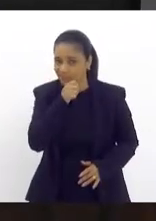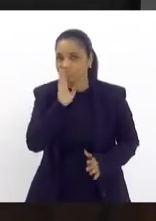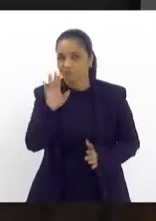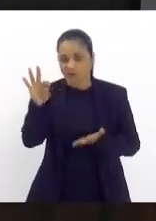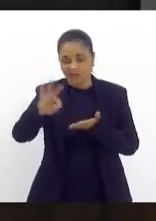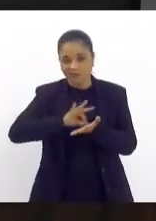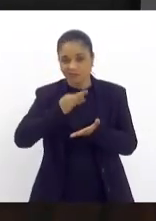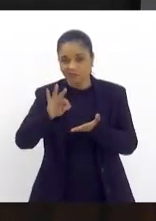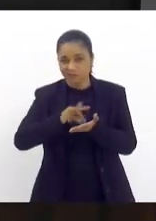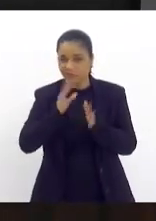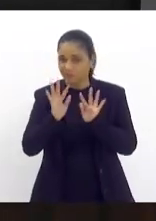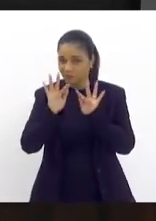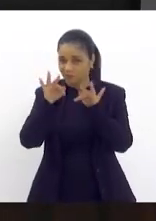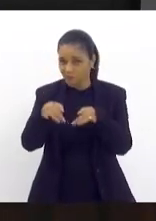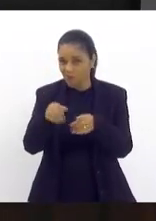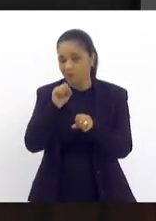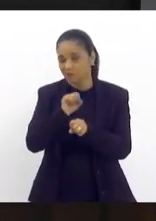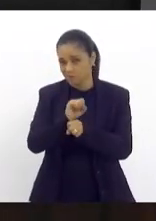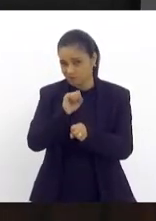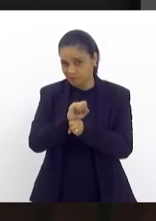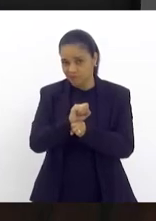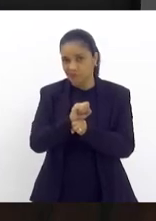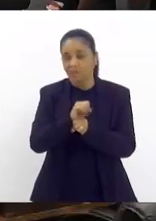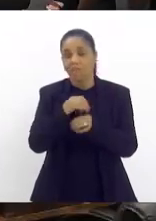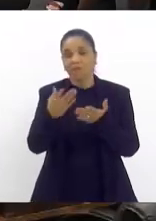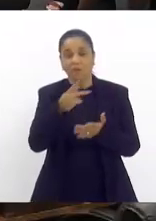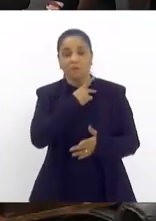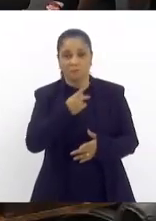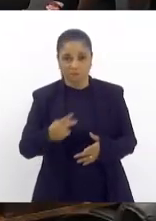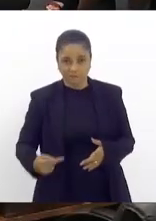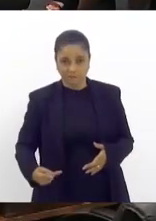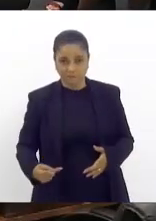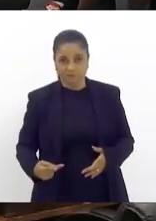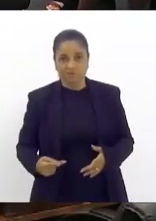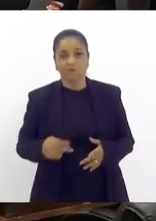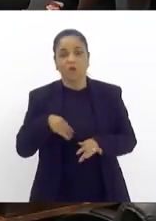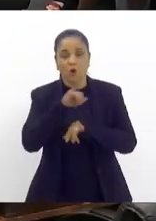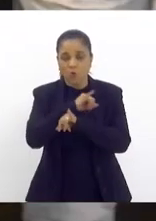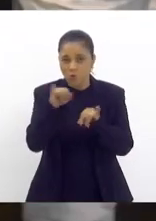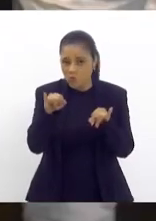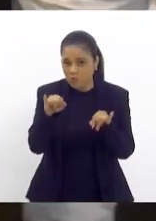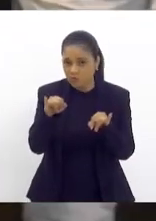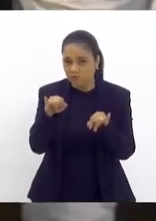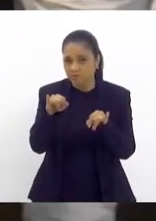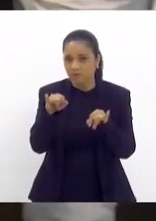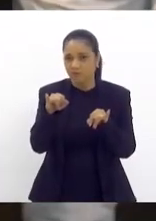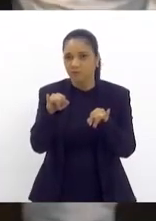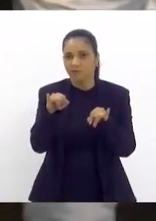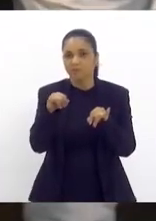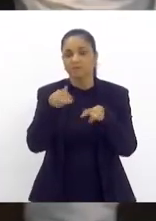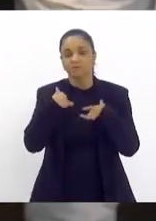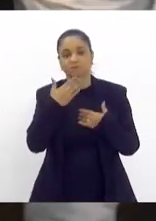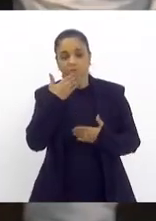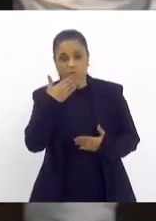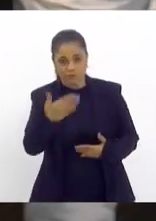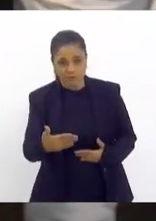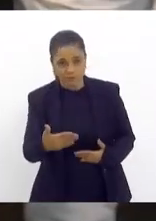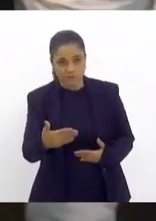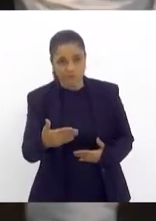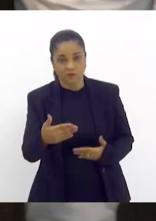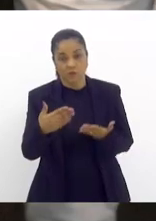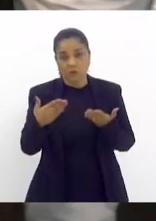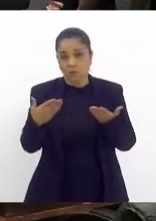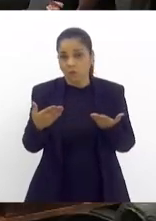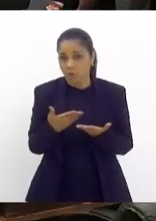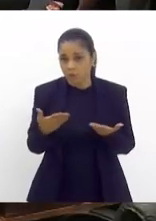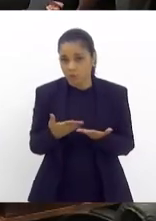no expediente final já aguardando. Presidente, é só para comunicar que, por nossa solicitação,